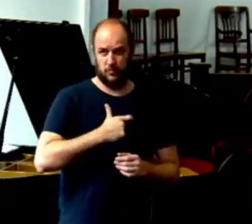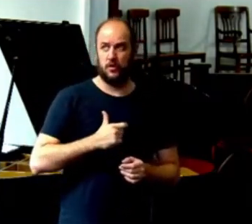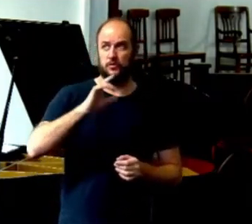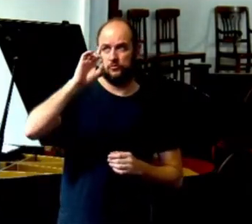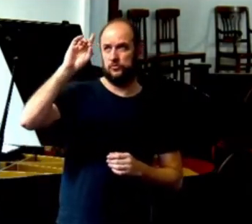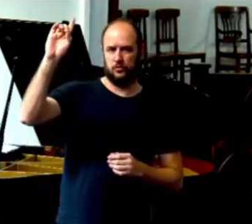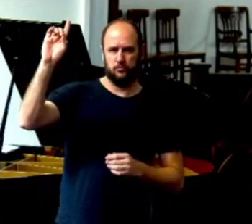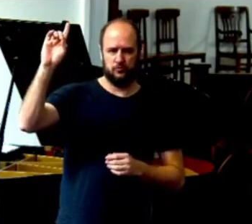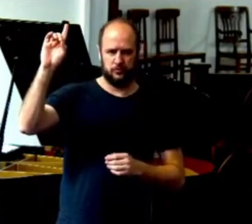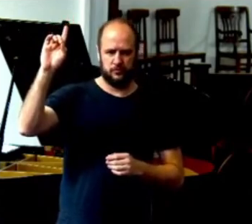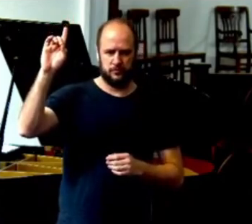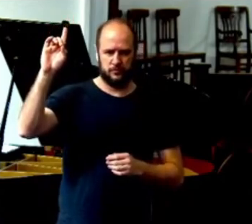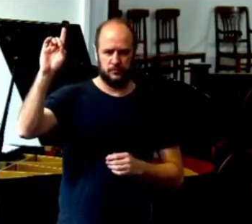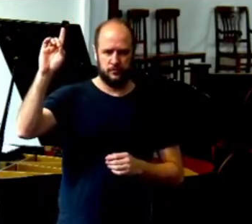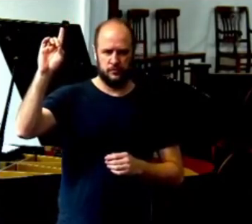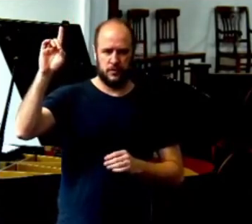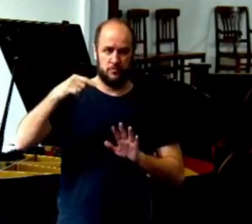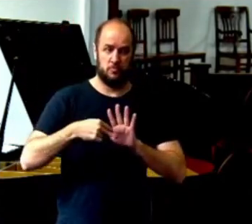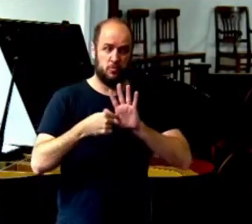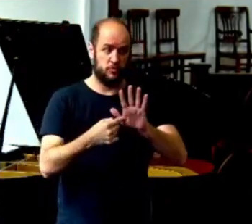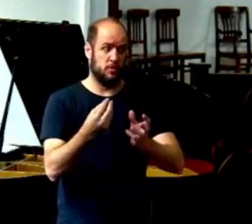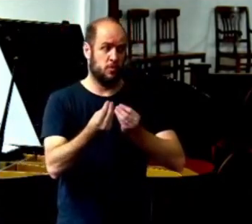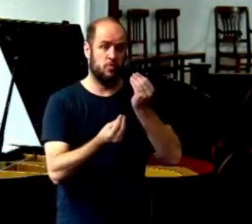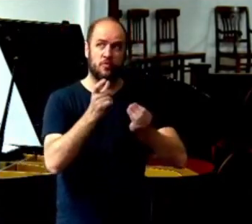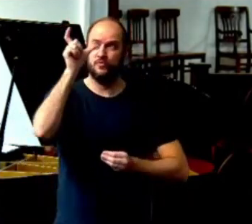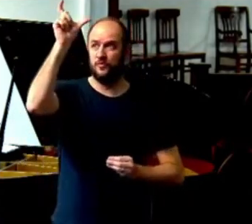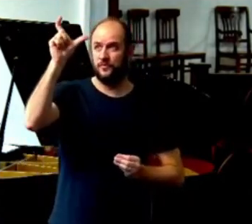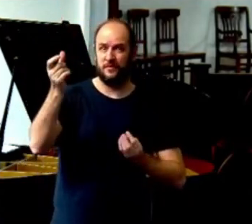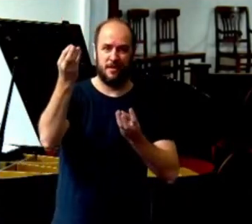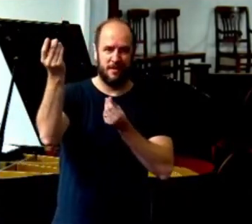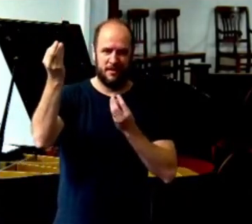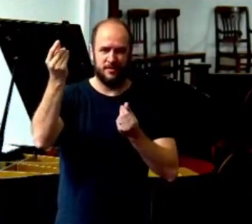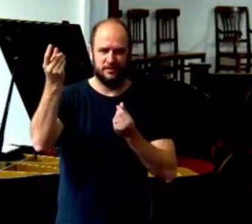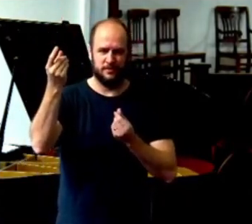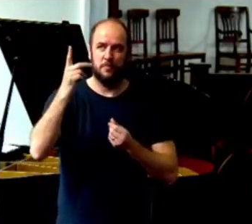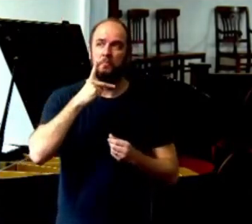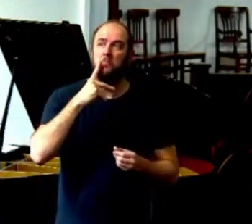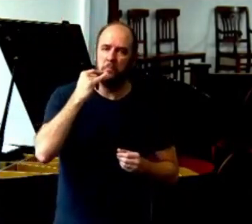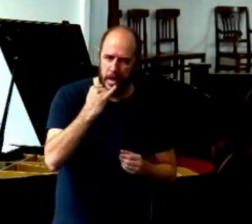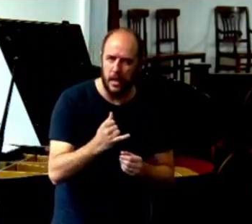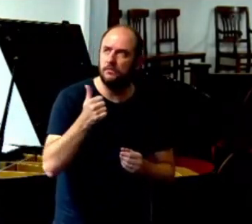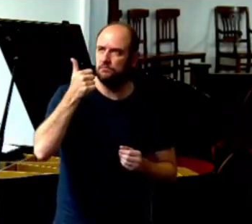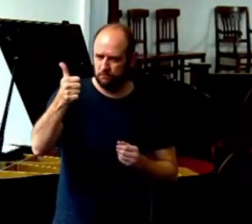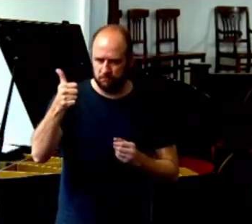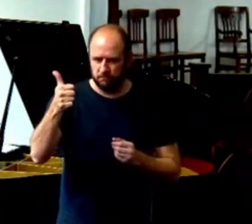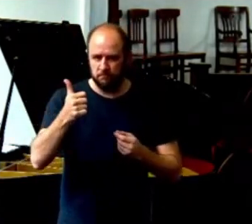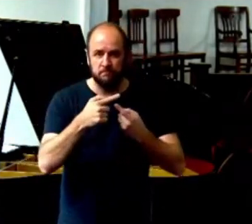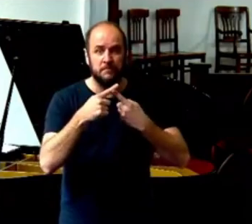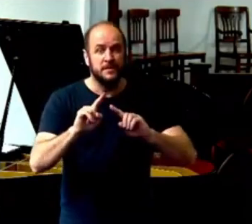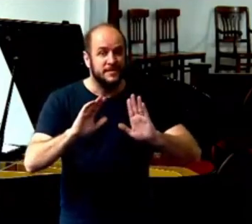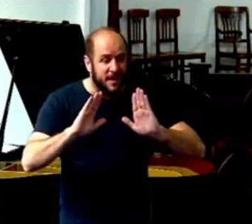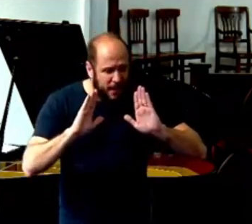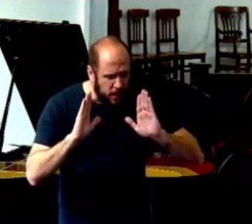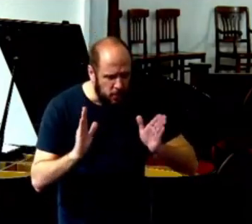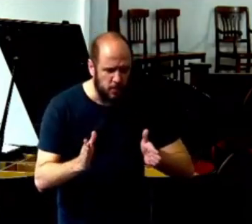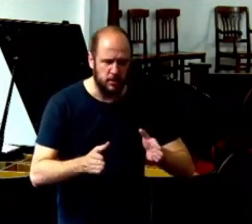de Deus. Não somente como Pai, mas agora